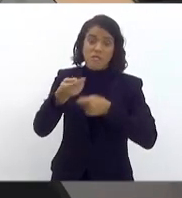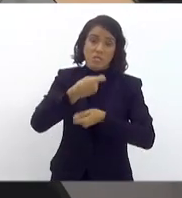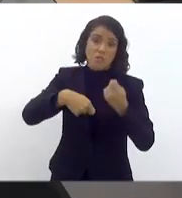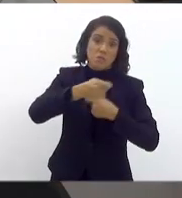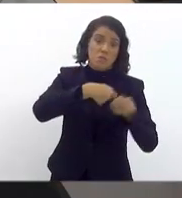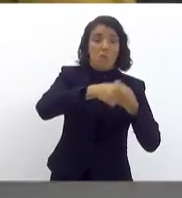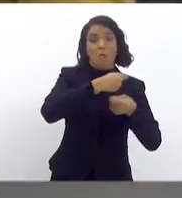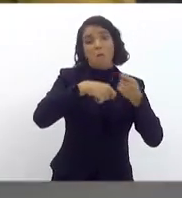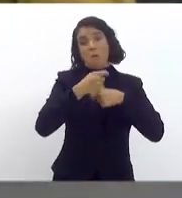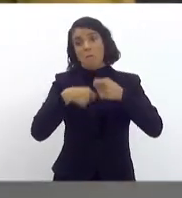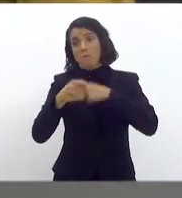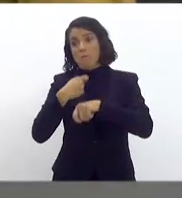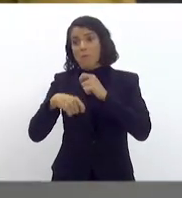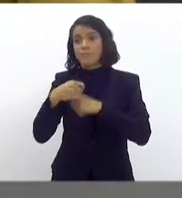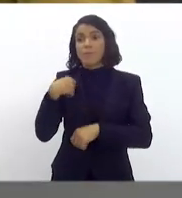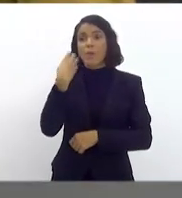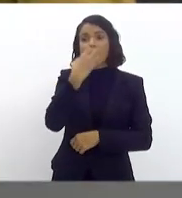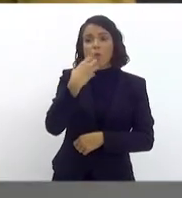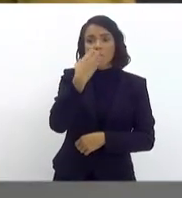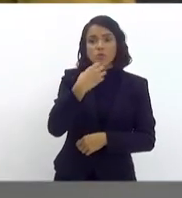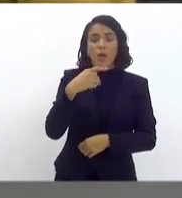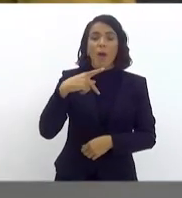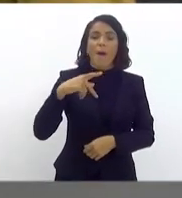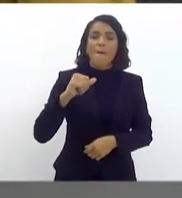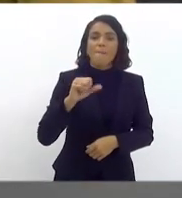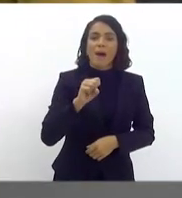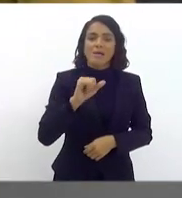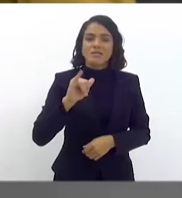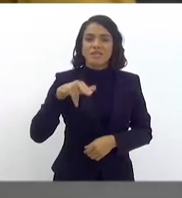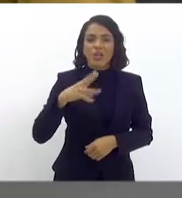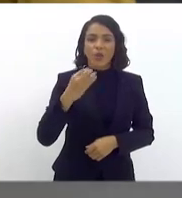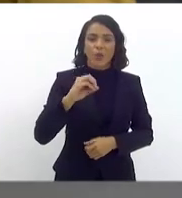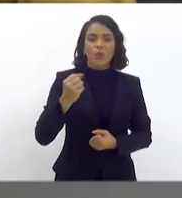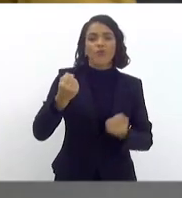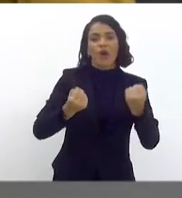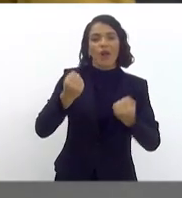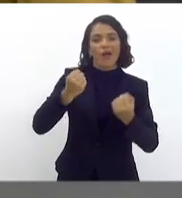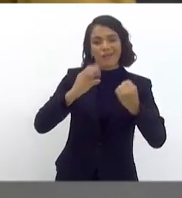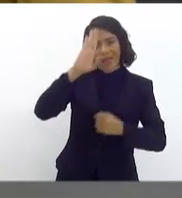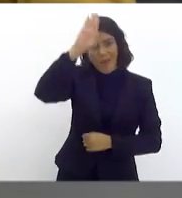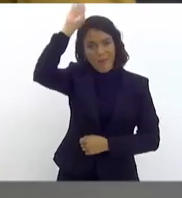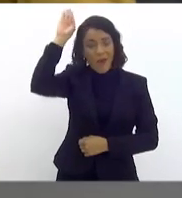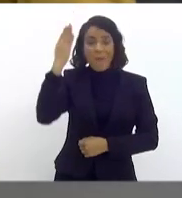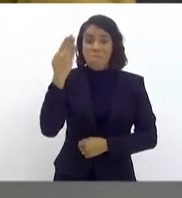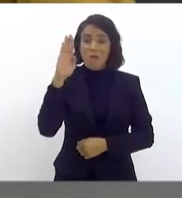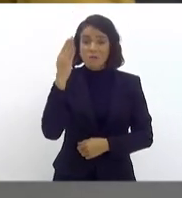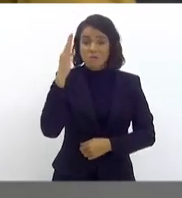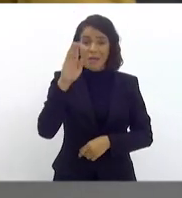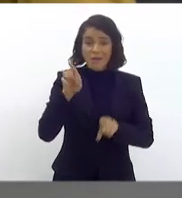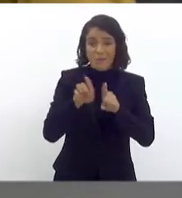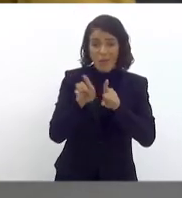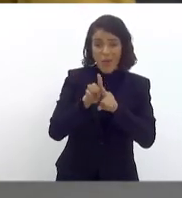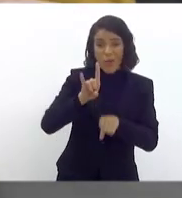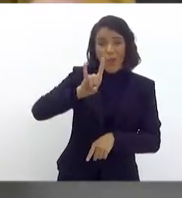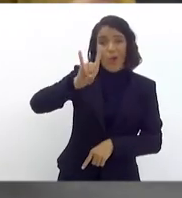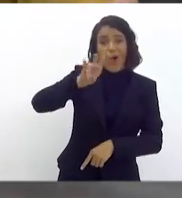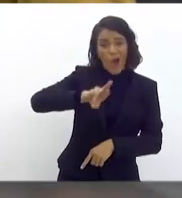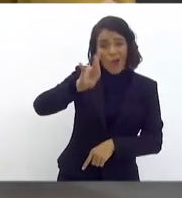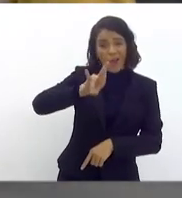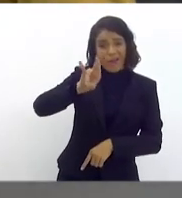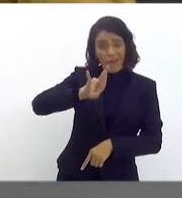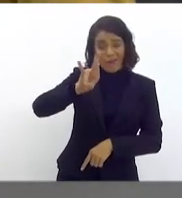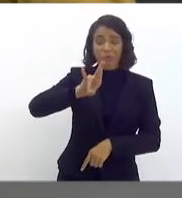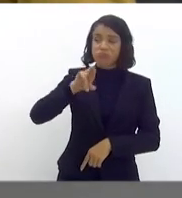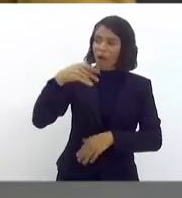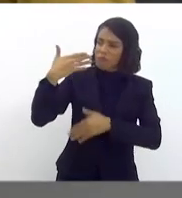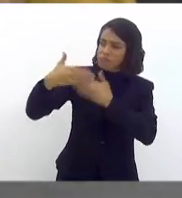Muito grande. Tem uma obra musical chamada Passinho do Volante, cantada pelo Neymar, pela Beyoncé no Rock in Rio, de 10 anos